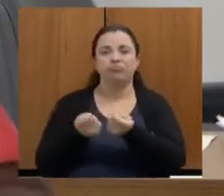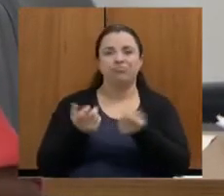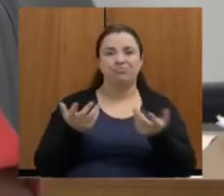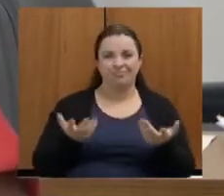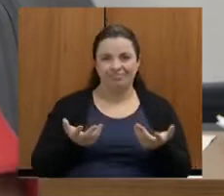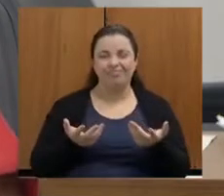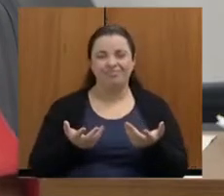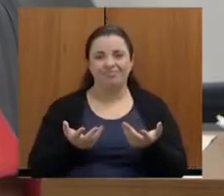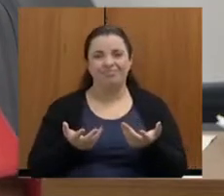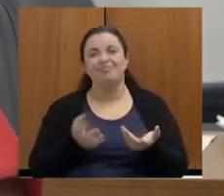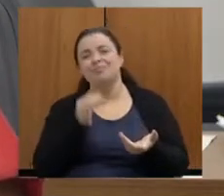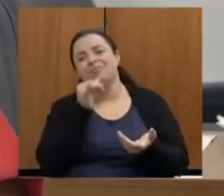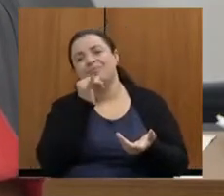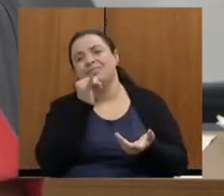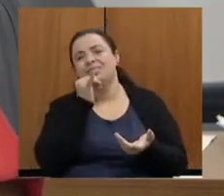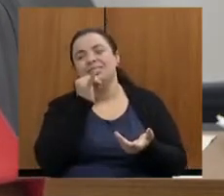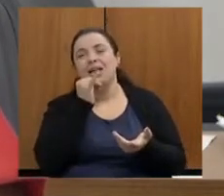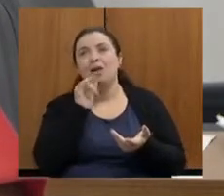uma